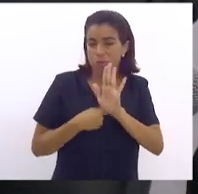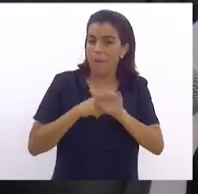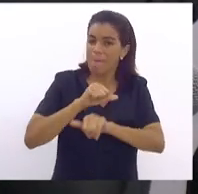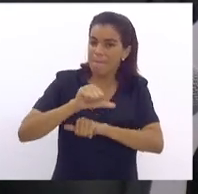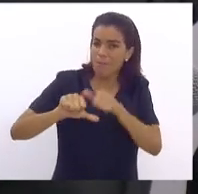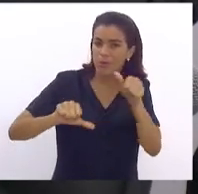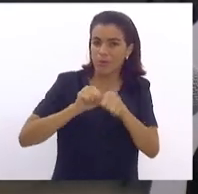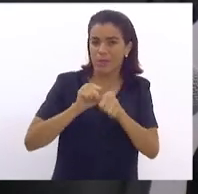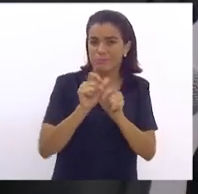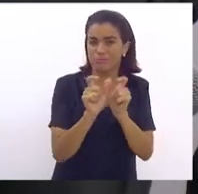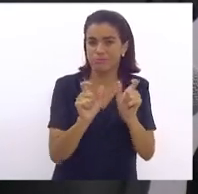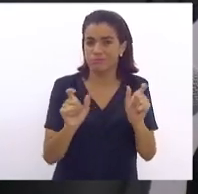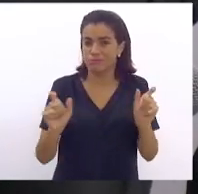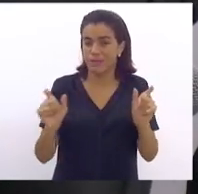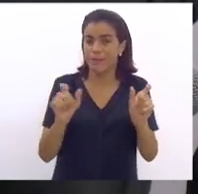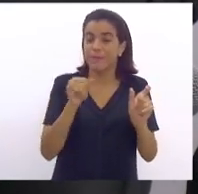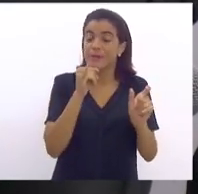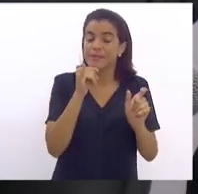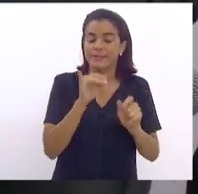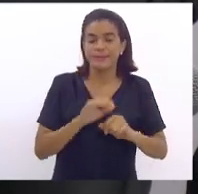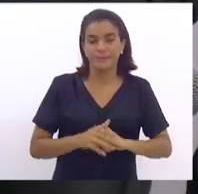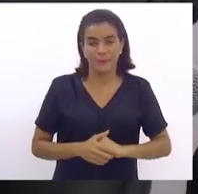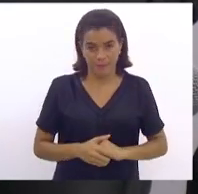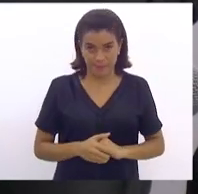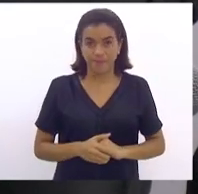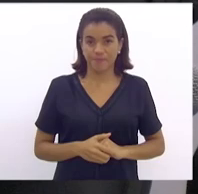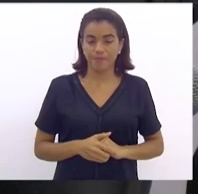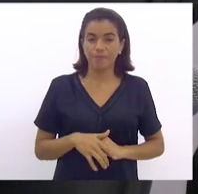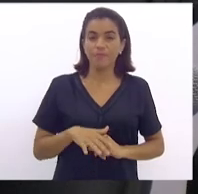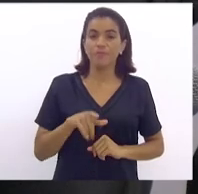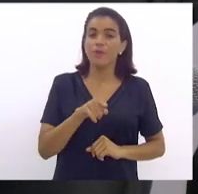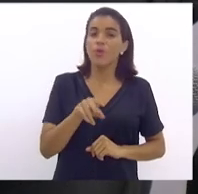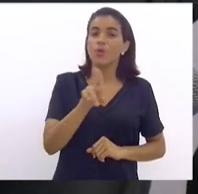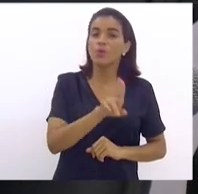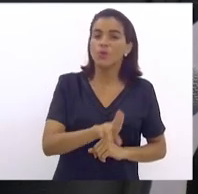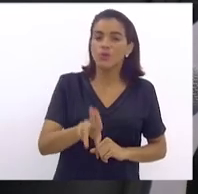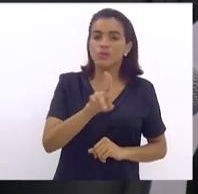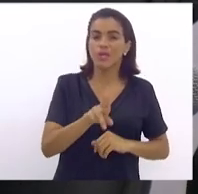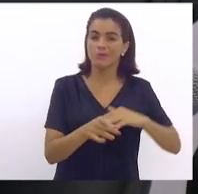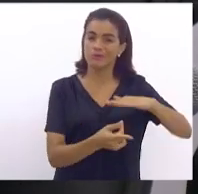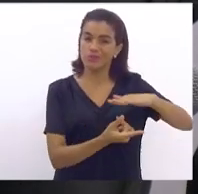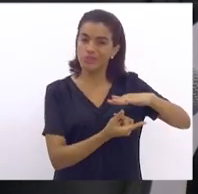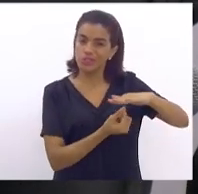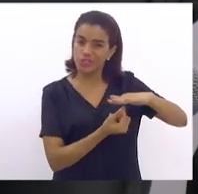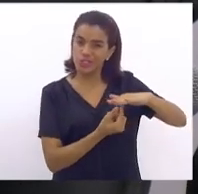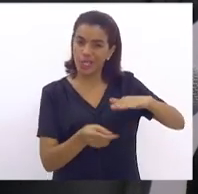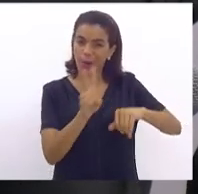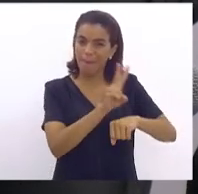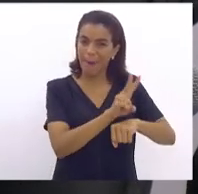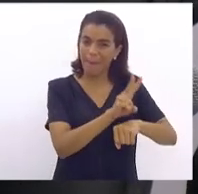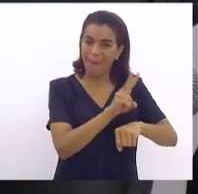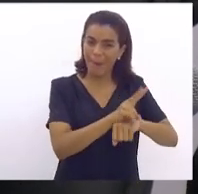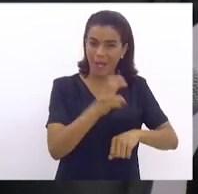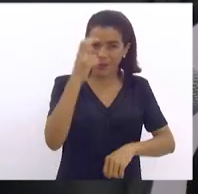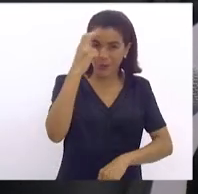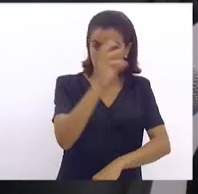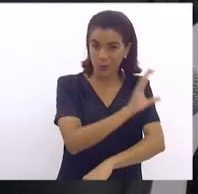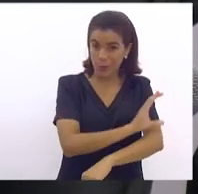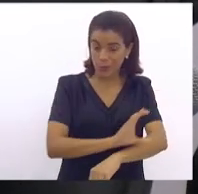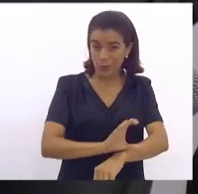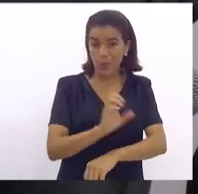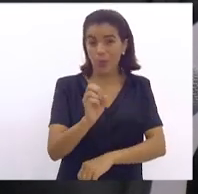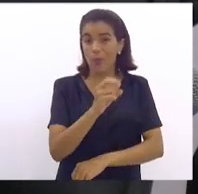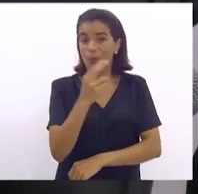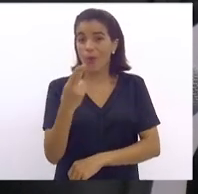eu estou trazendo. Por exemplo, dizendo aqui que aqueles que utilizarem o Fundo Estadual de Cultura ou for um projeto incentivado, ou que